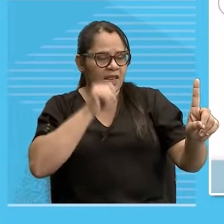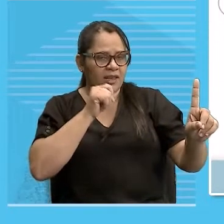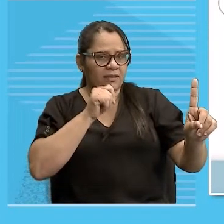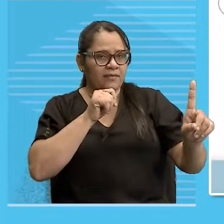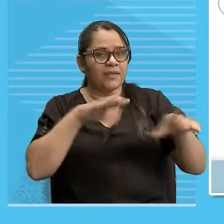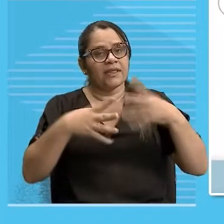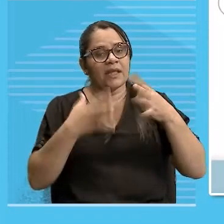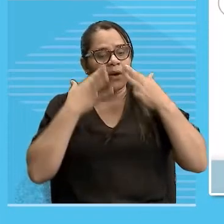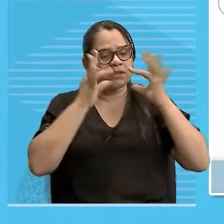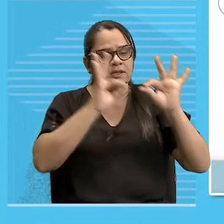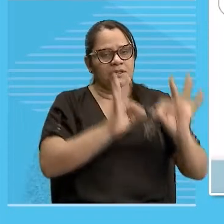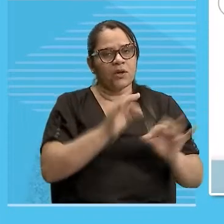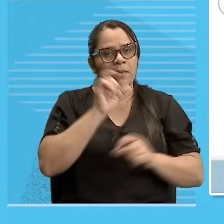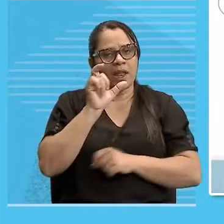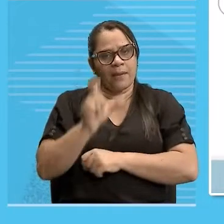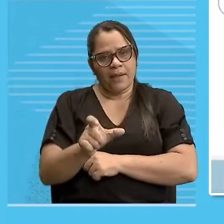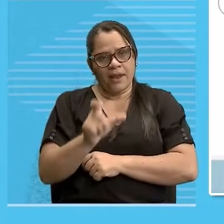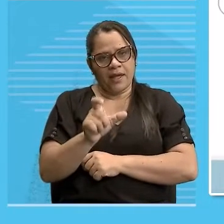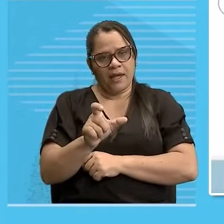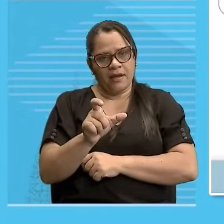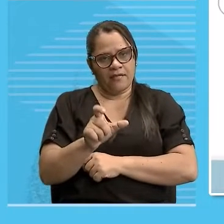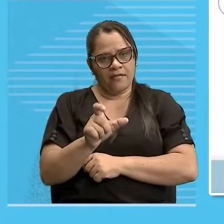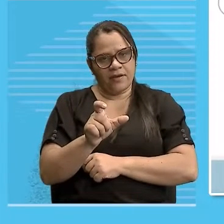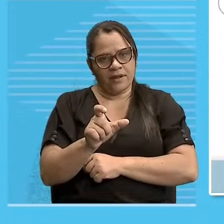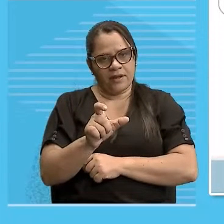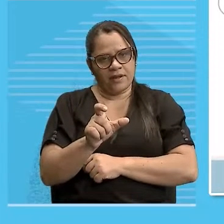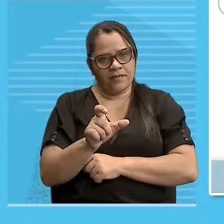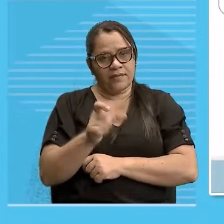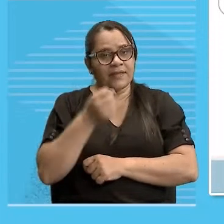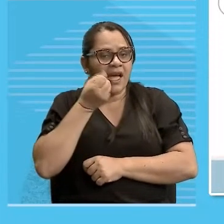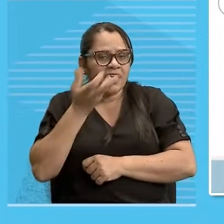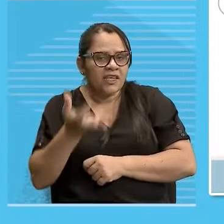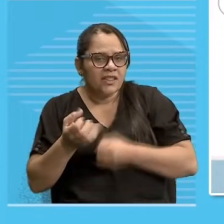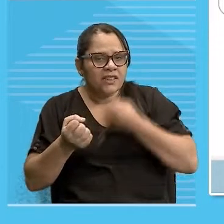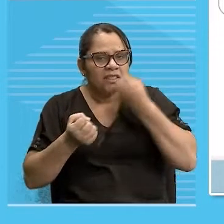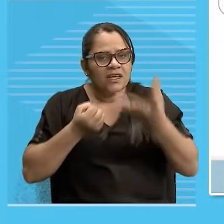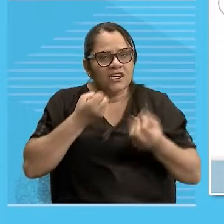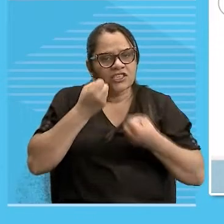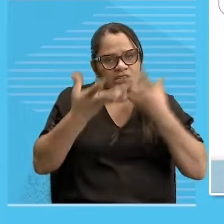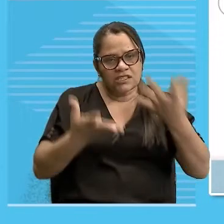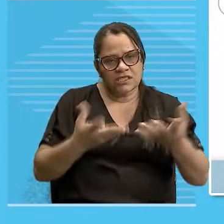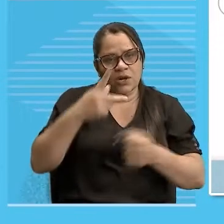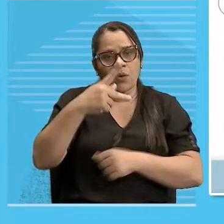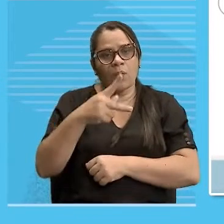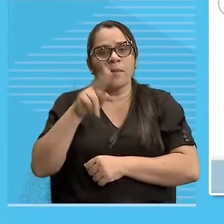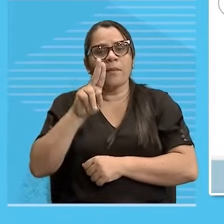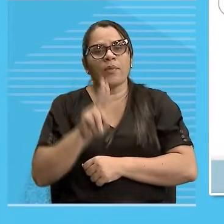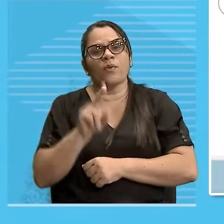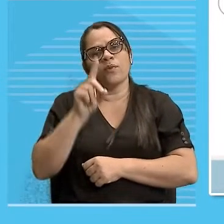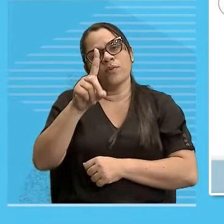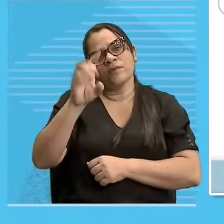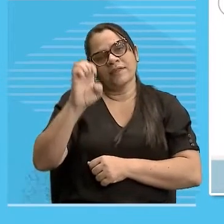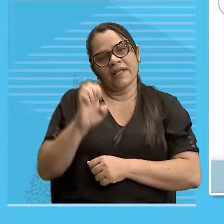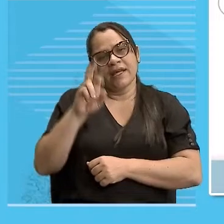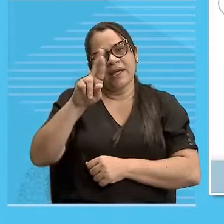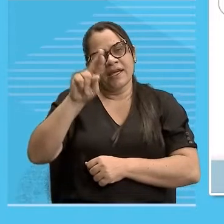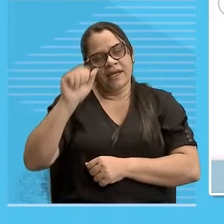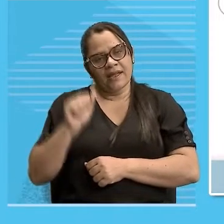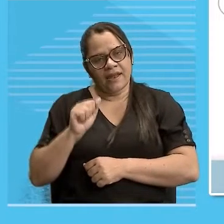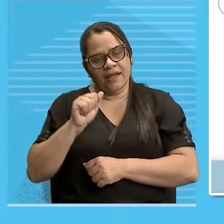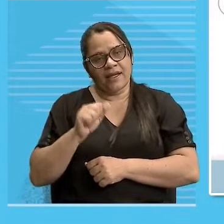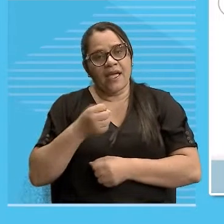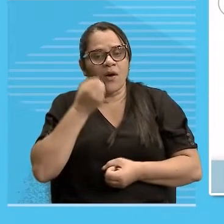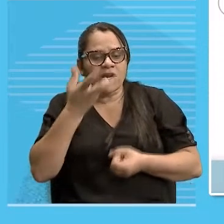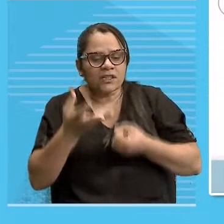palavra que foi tomada como interjeição. Na verdade, puder é um verbo, tá, gente? É o verbo poder